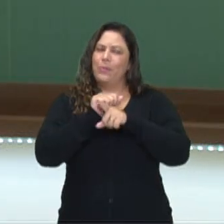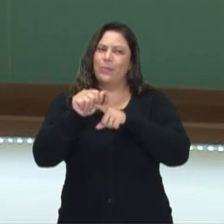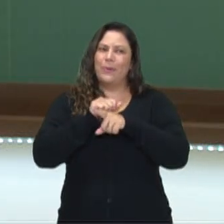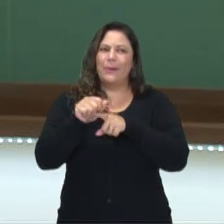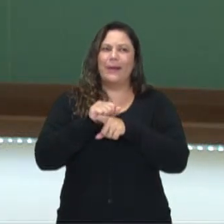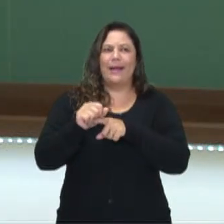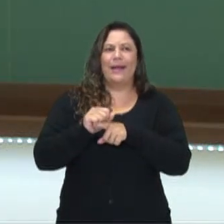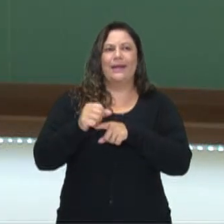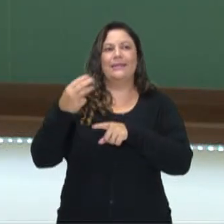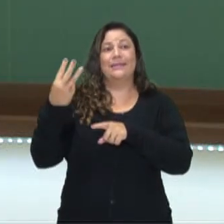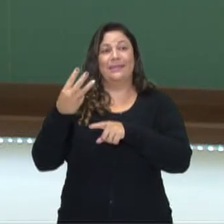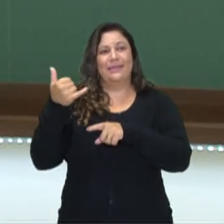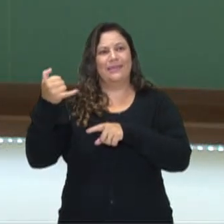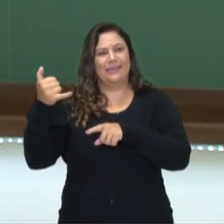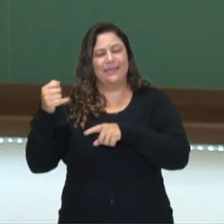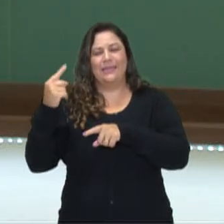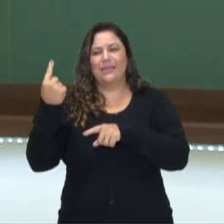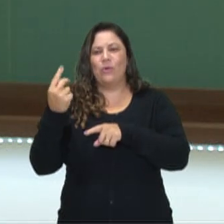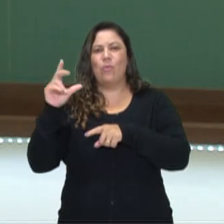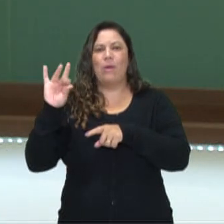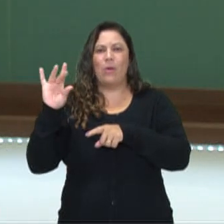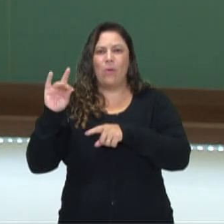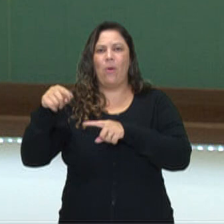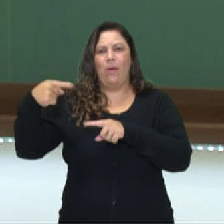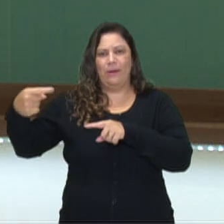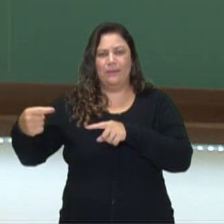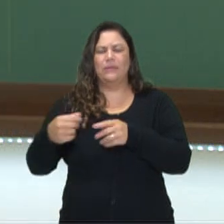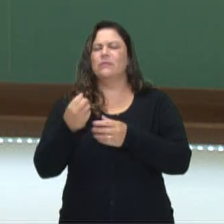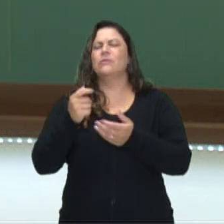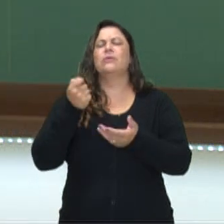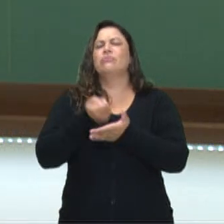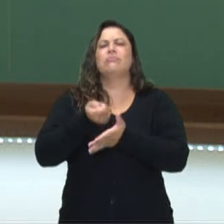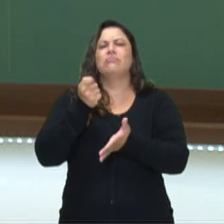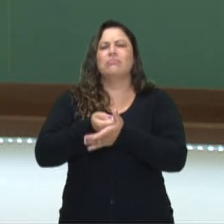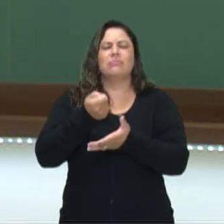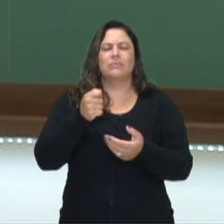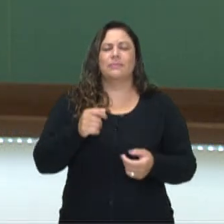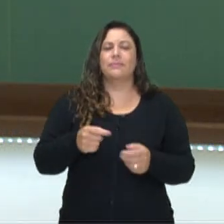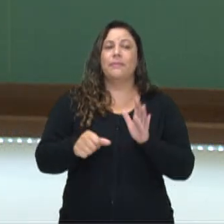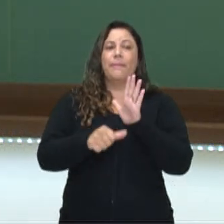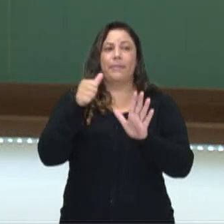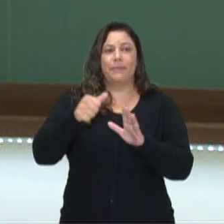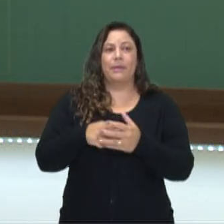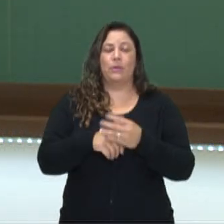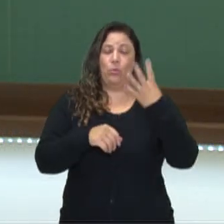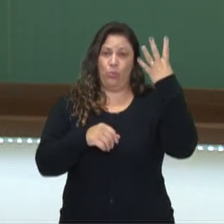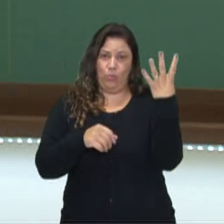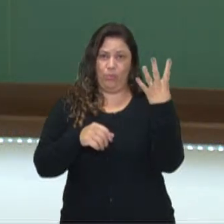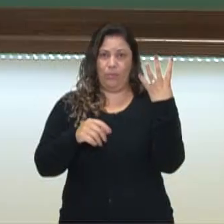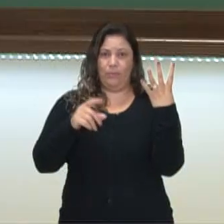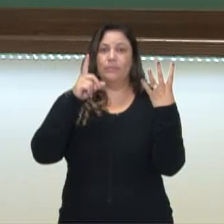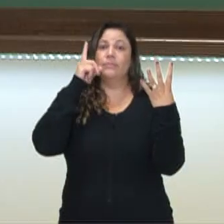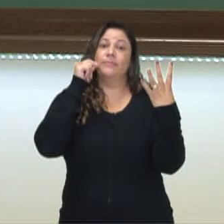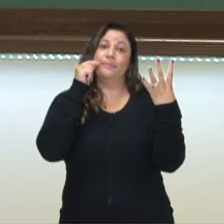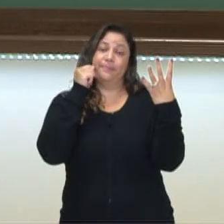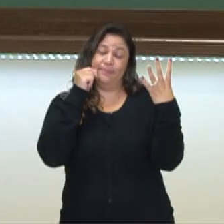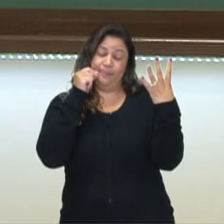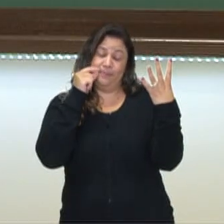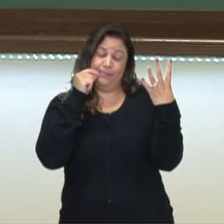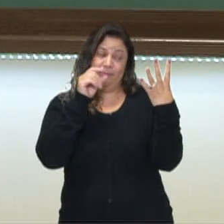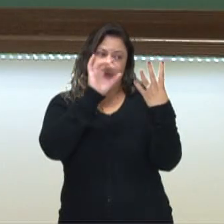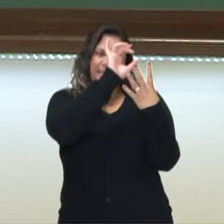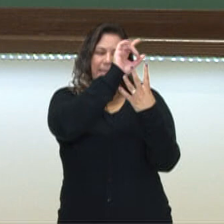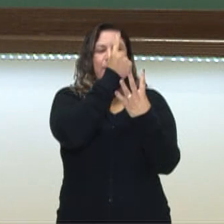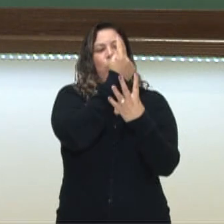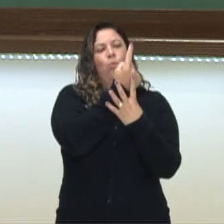gastar? Vamos fazer um por um? Vamos lá. Primeiro, 4 lápis. Bom, fica fácil. Se cada lápis custa